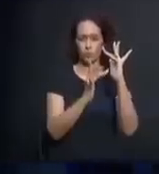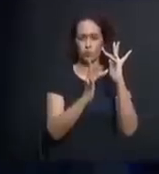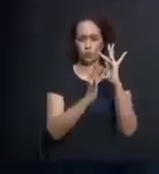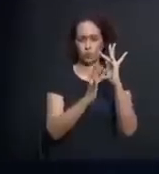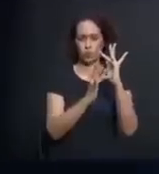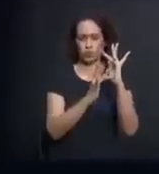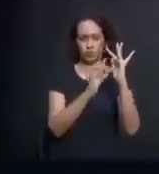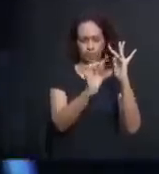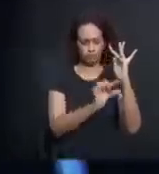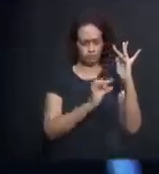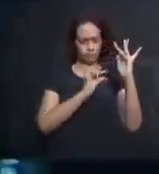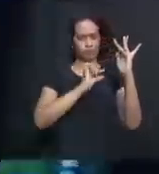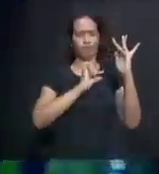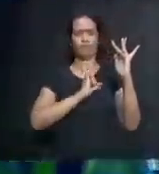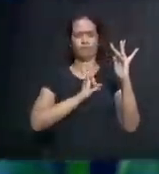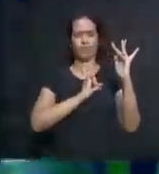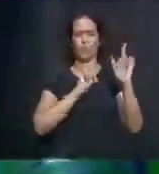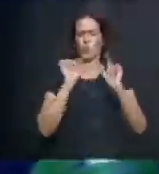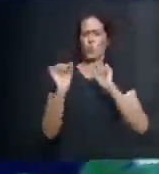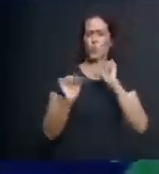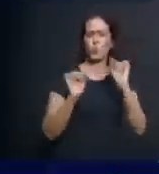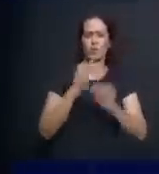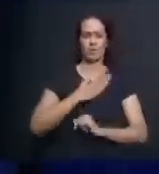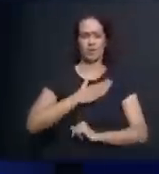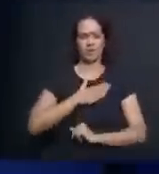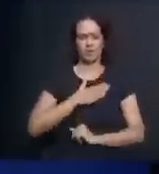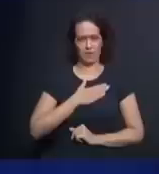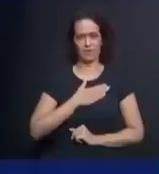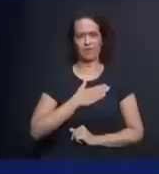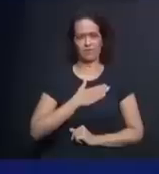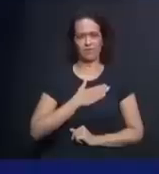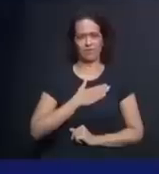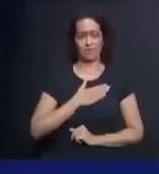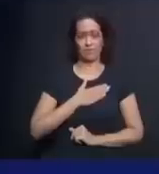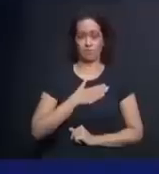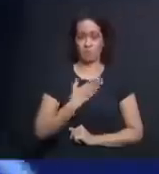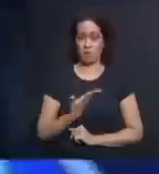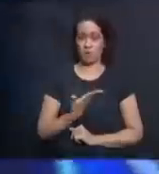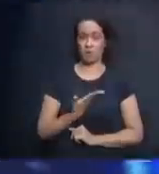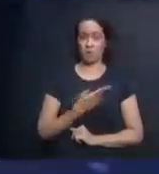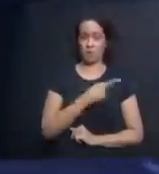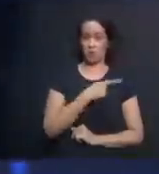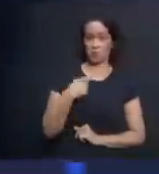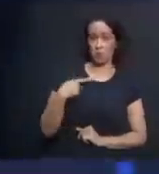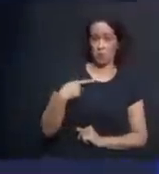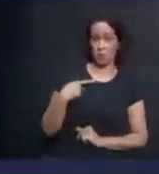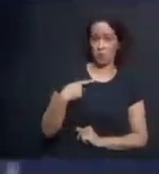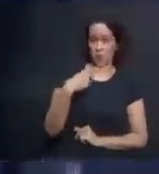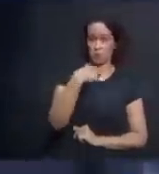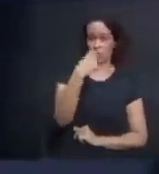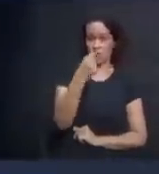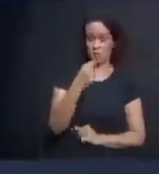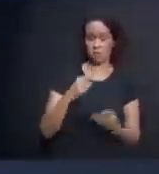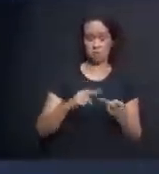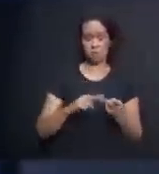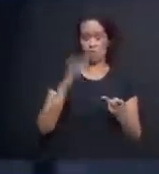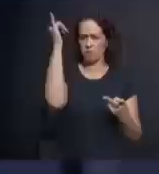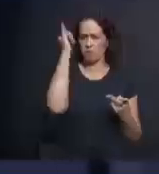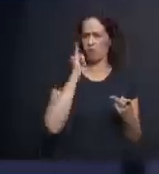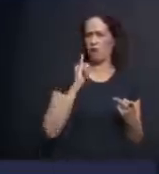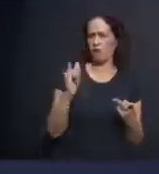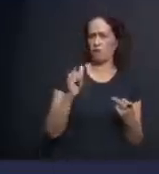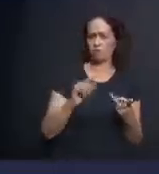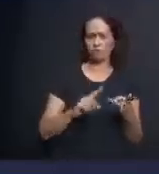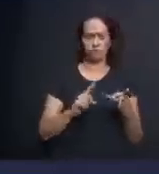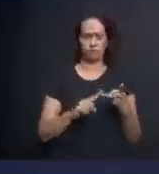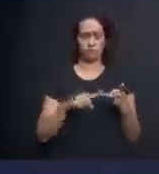você. O que que ele plantou em você? É o pedacinho dele, pastor? É o pedacinho dele, profeta? É o